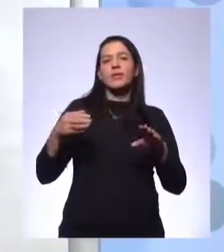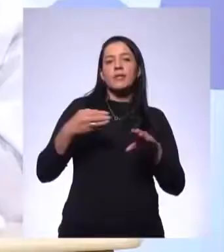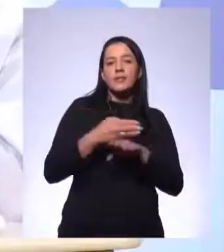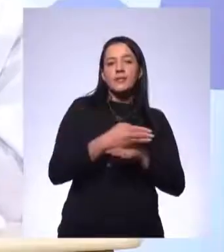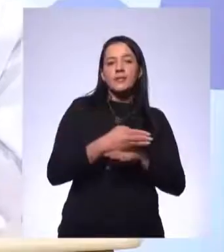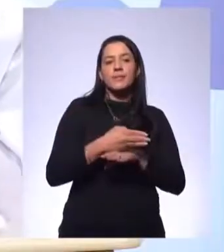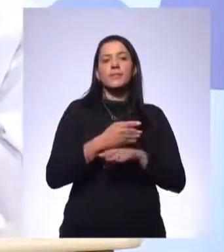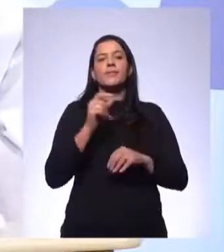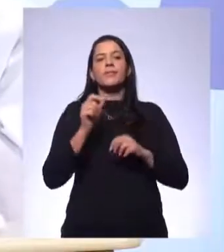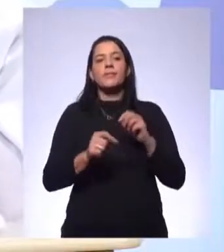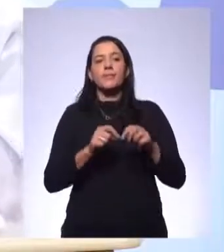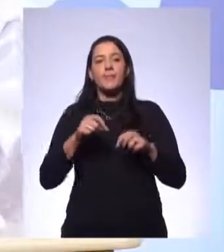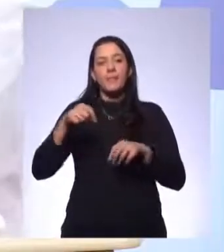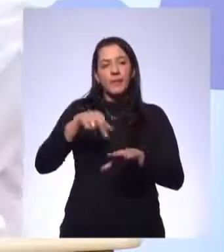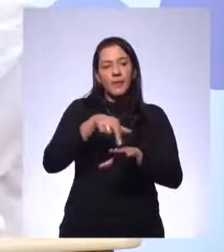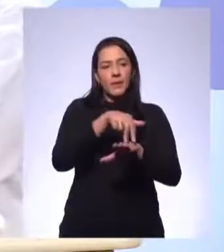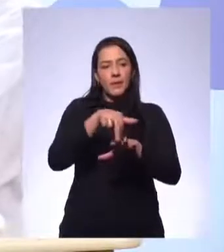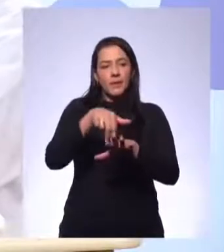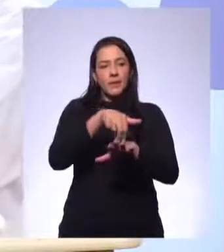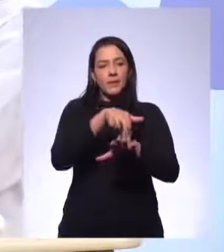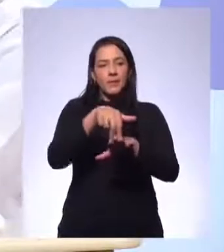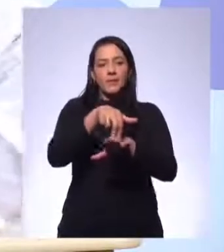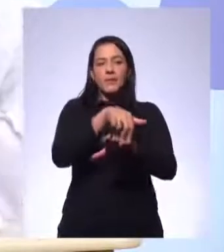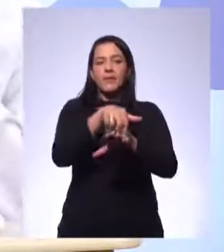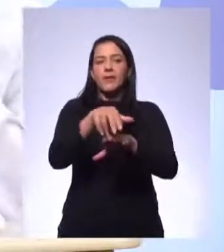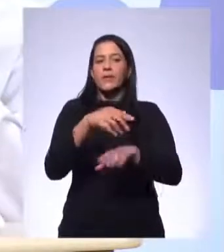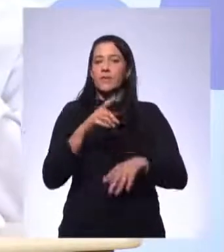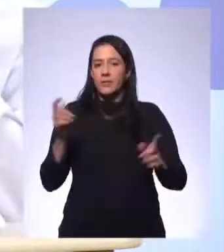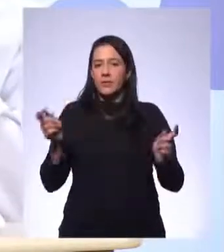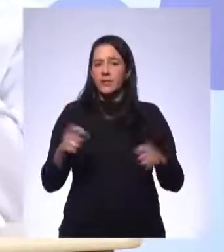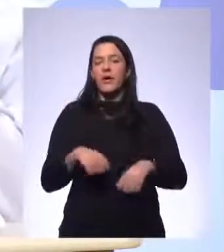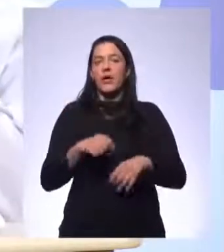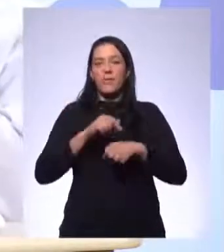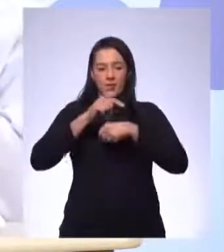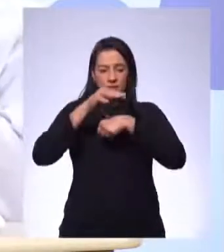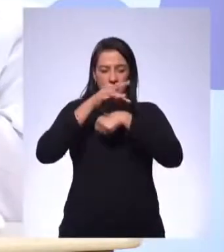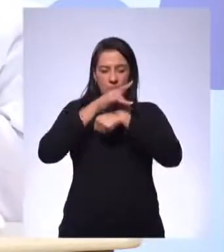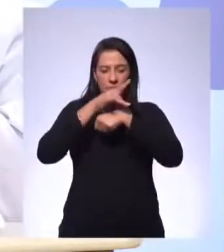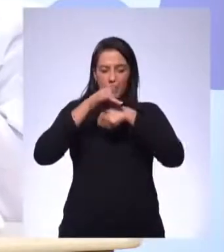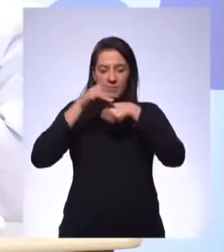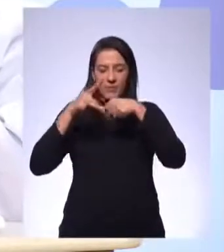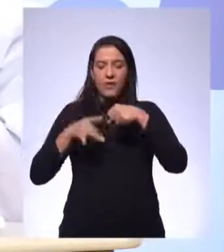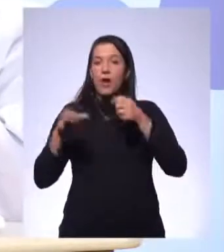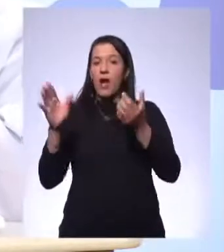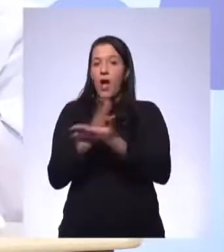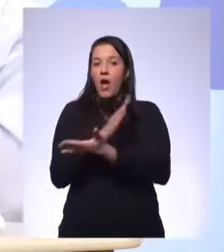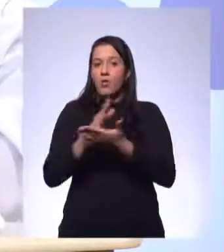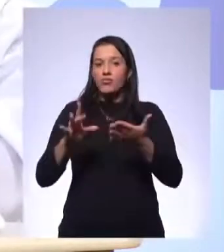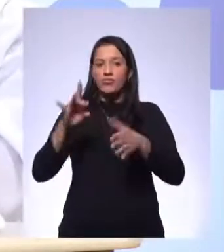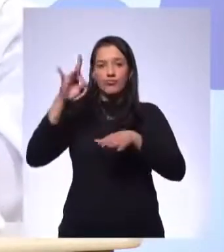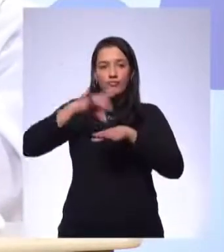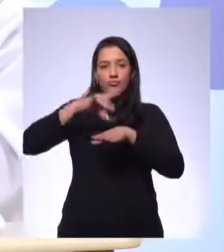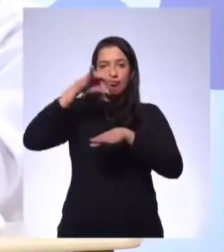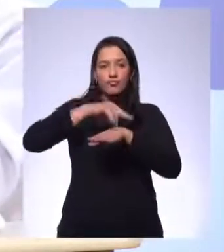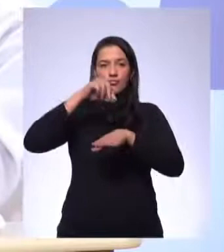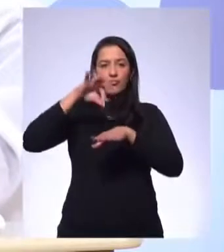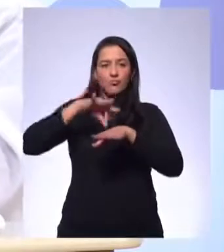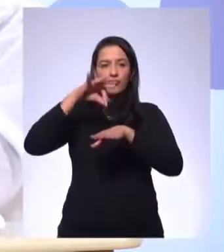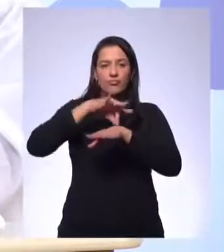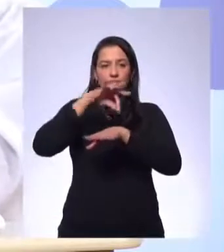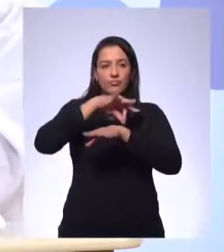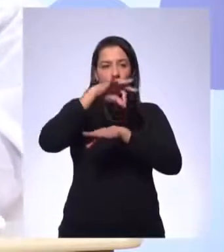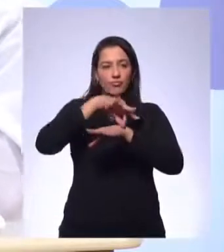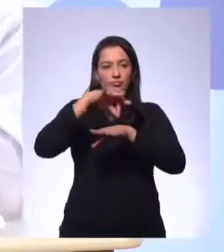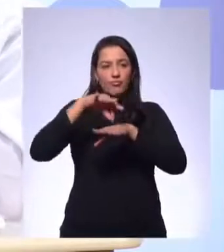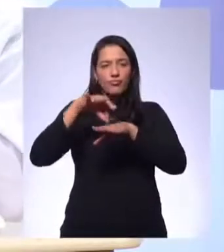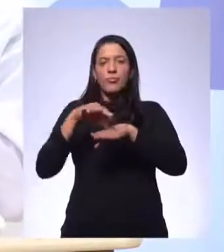Eles conseguem, inclusive, caminhar na água graças Exatamente. à tensão superficial. Muitos insetos e tal conseguem caminhar na água. Aí você tem o Aedes aegypti que vai